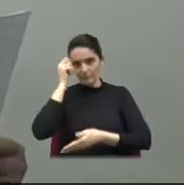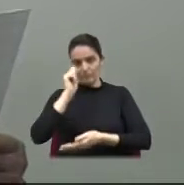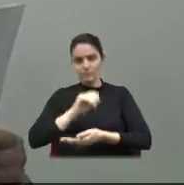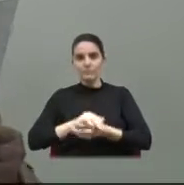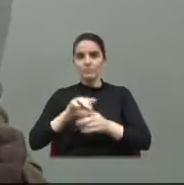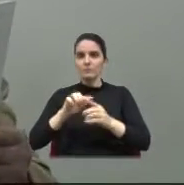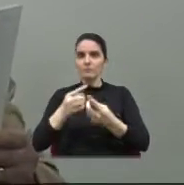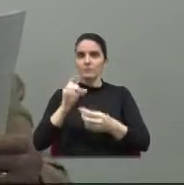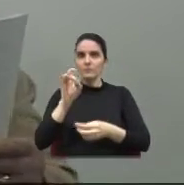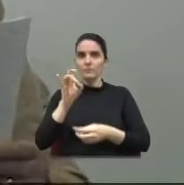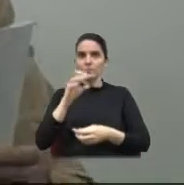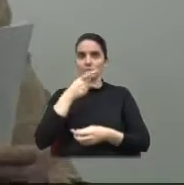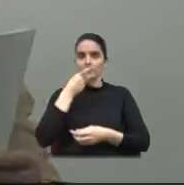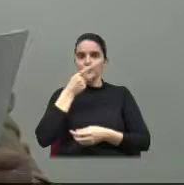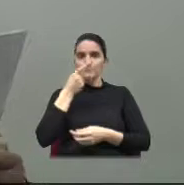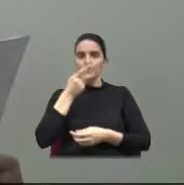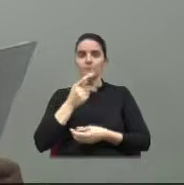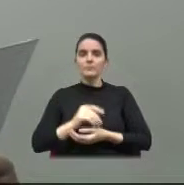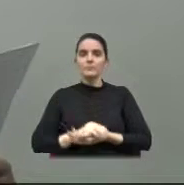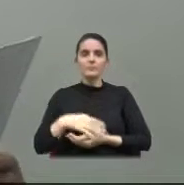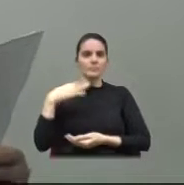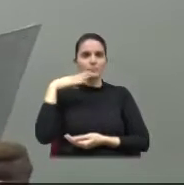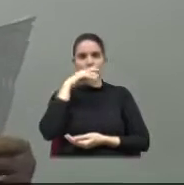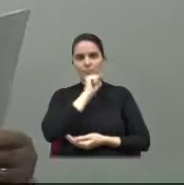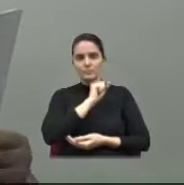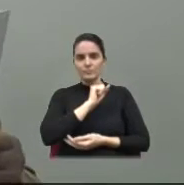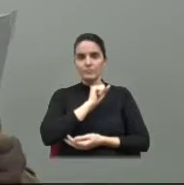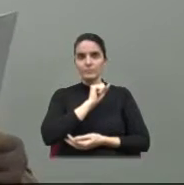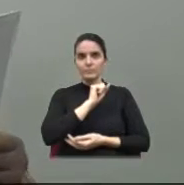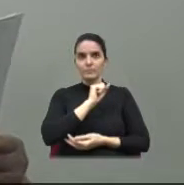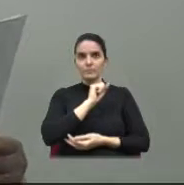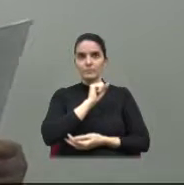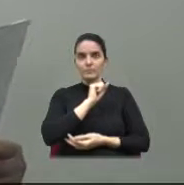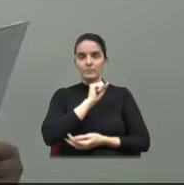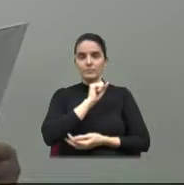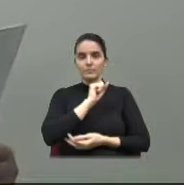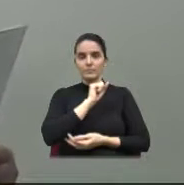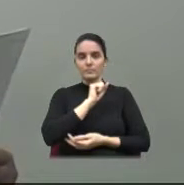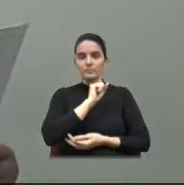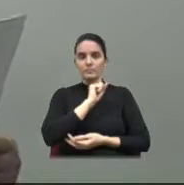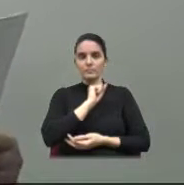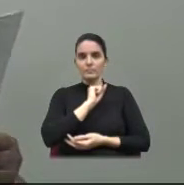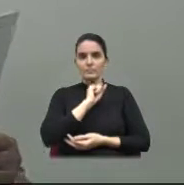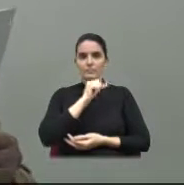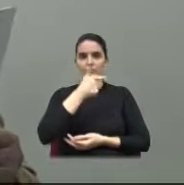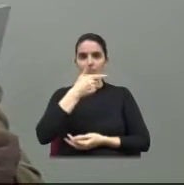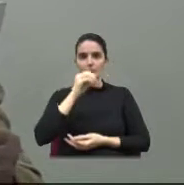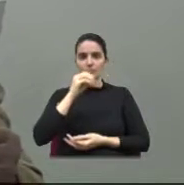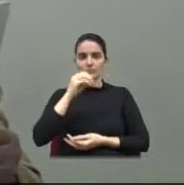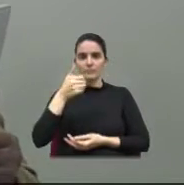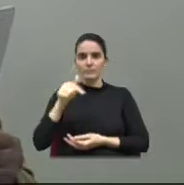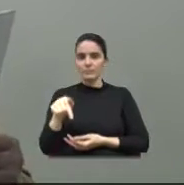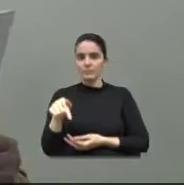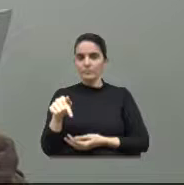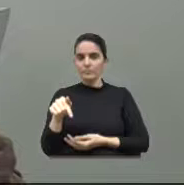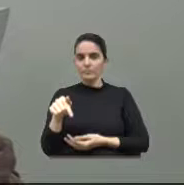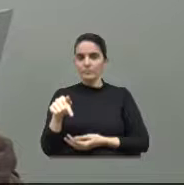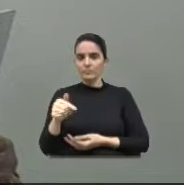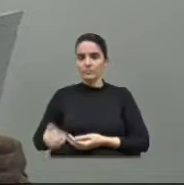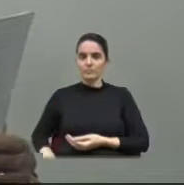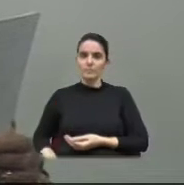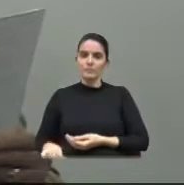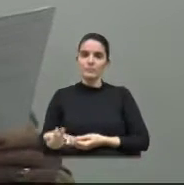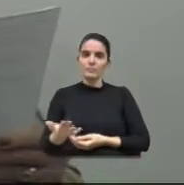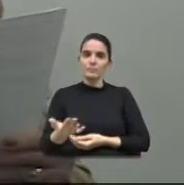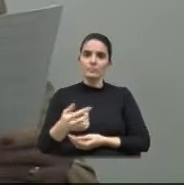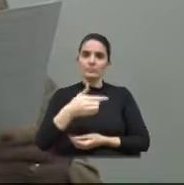eu só gostaria de falar alguma coisinha rápida, rapidinho. Em 2017, foi gasto